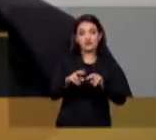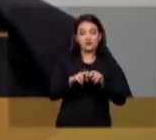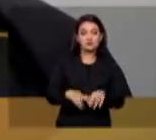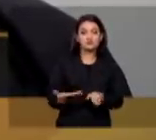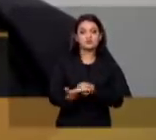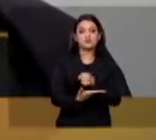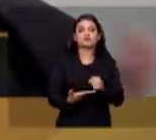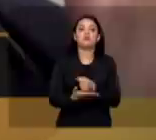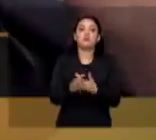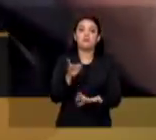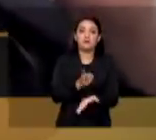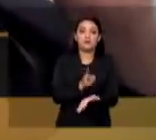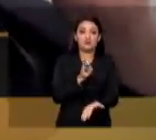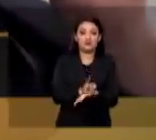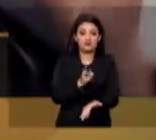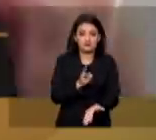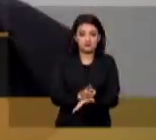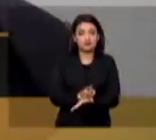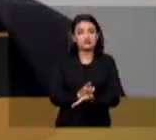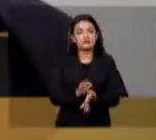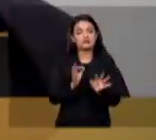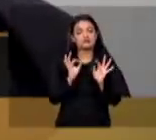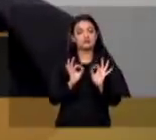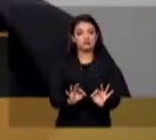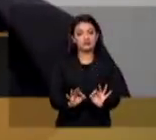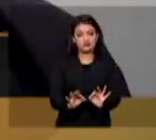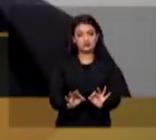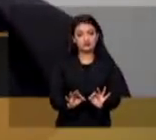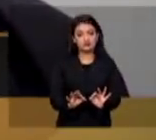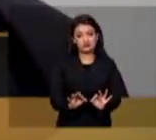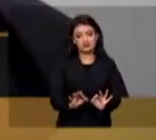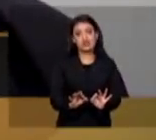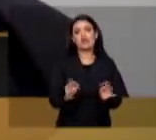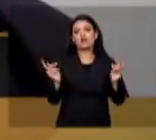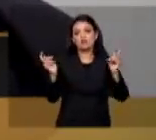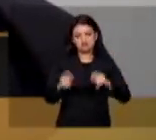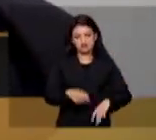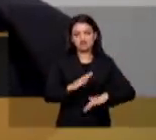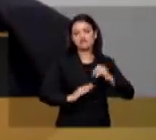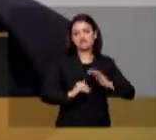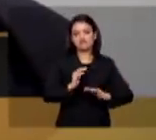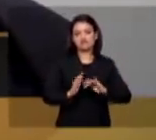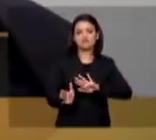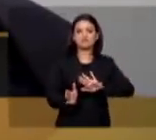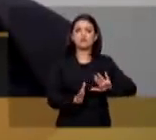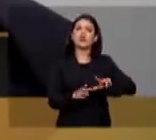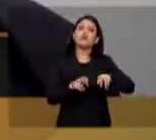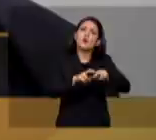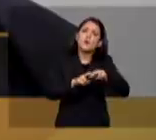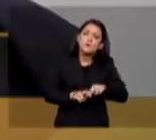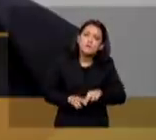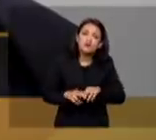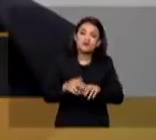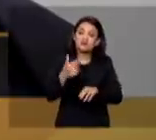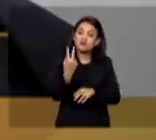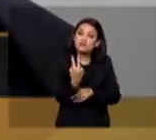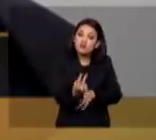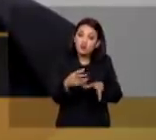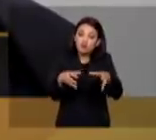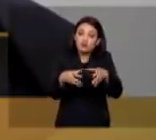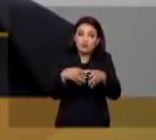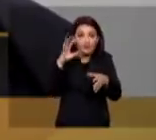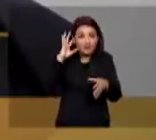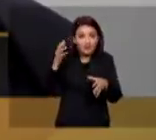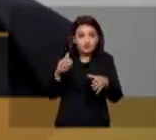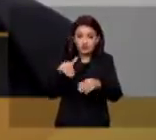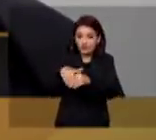princípio, permanecem válidos e eficazes. Por todos esses motivos, a segunda turma decidiu, por